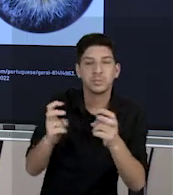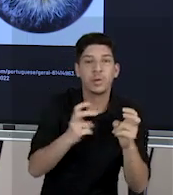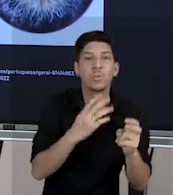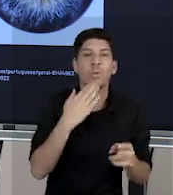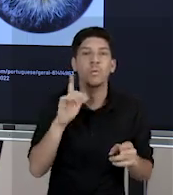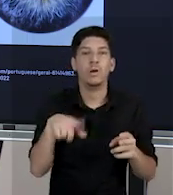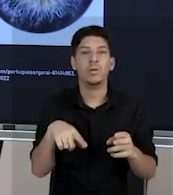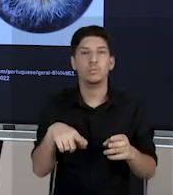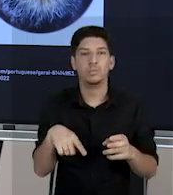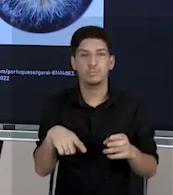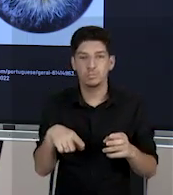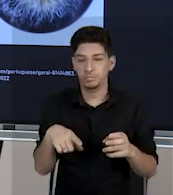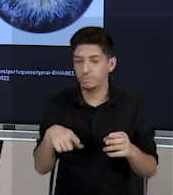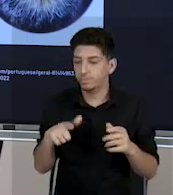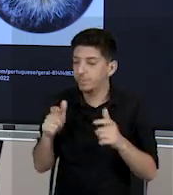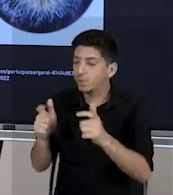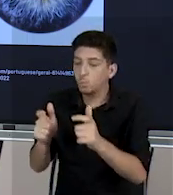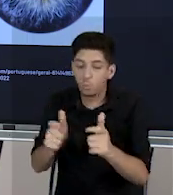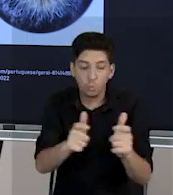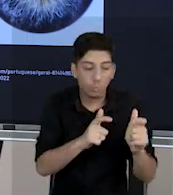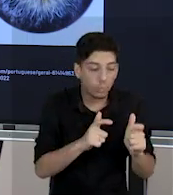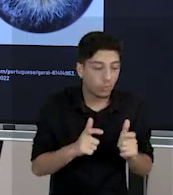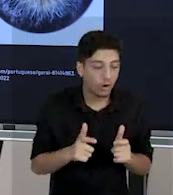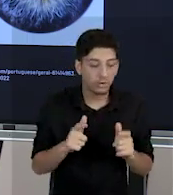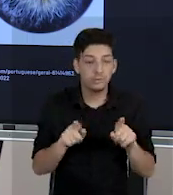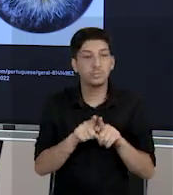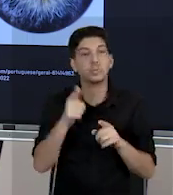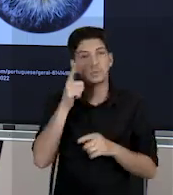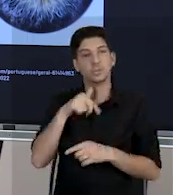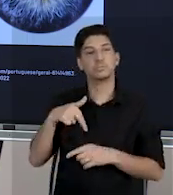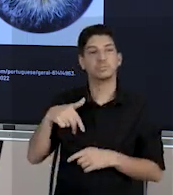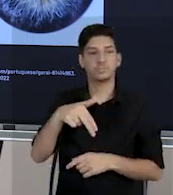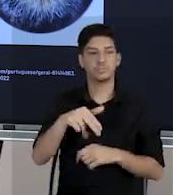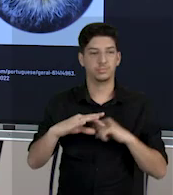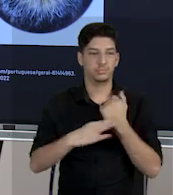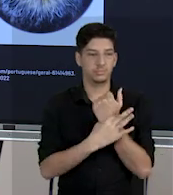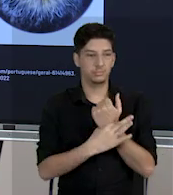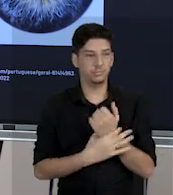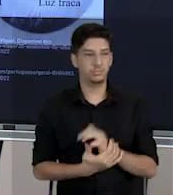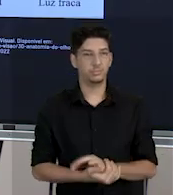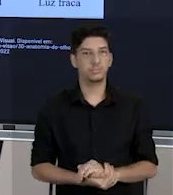os móveis, as coisas que estão no nosso caminho, nos deslocar com mais segurança.